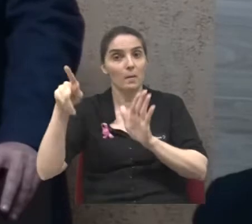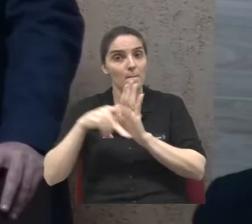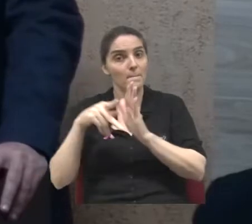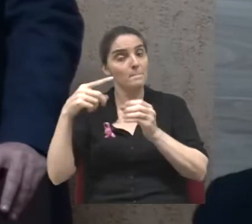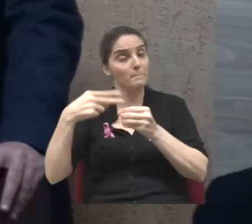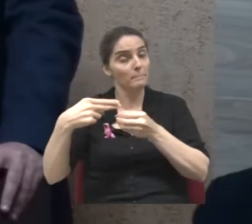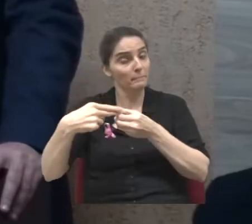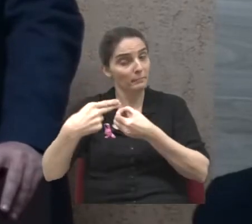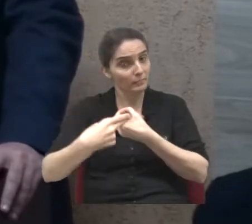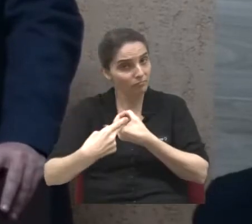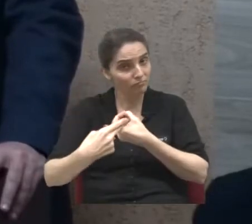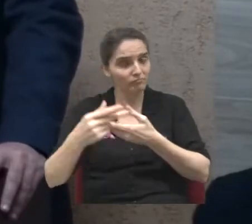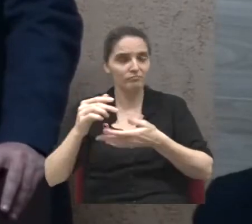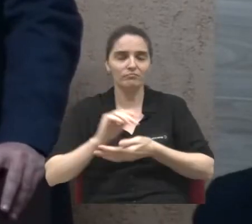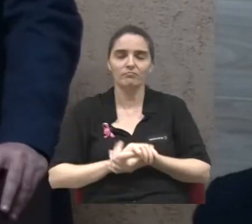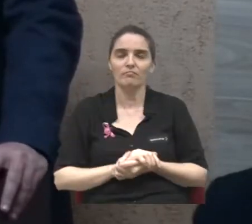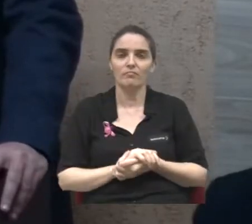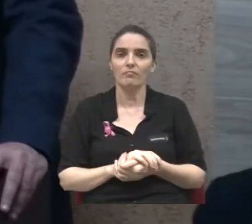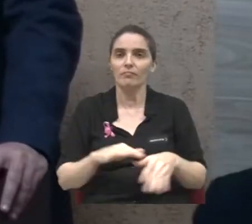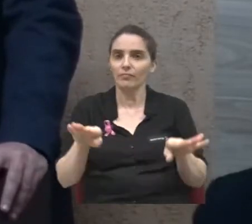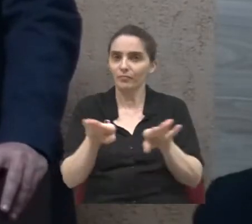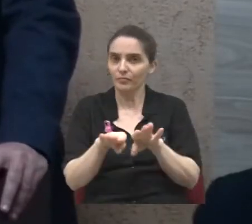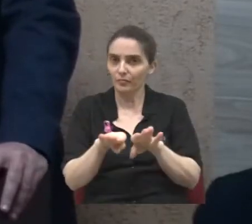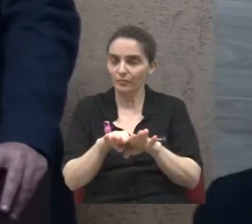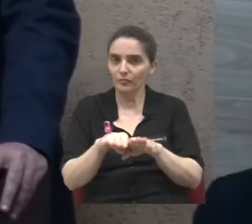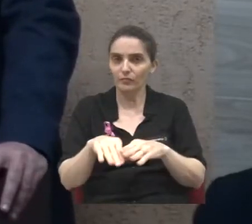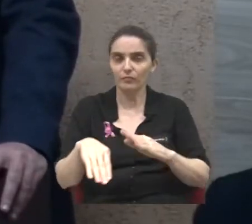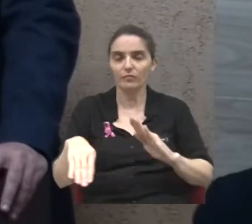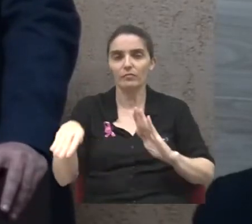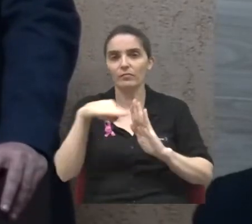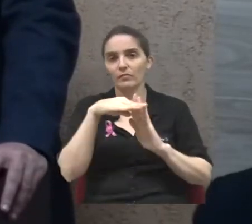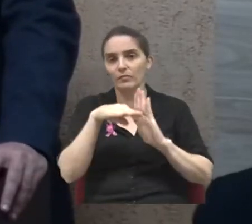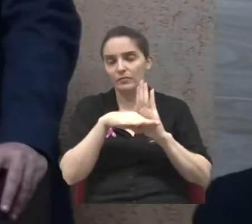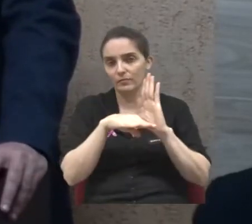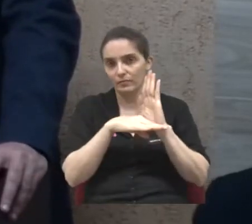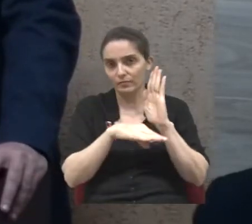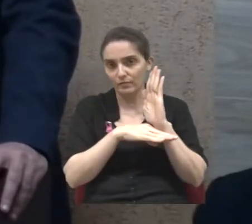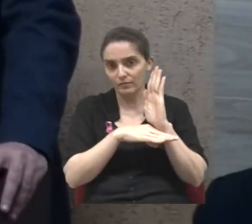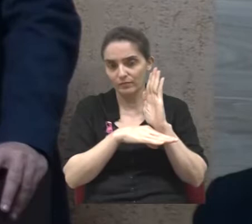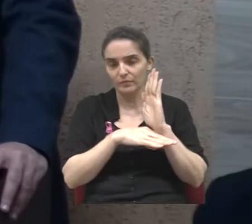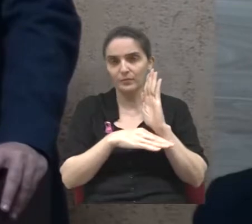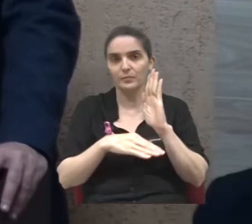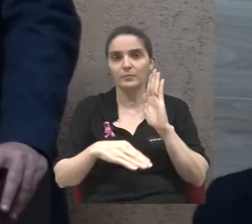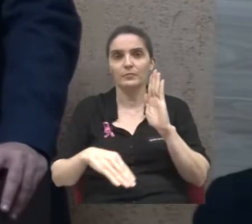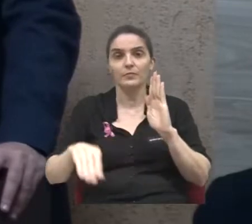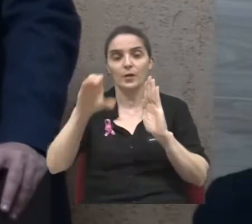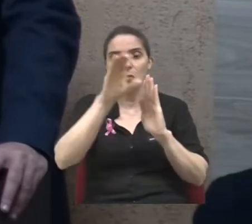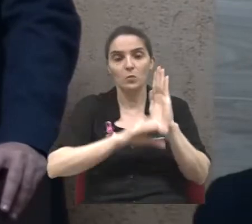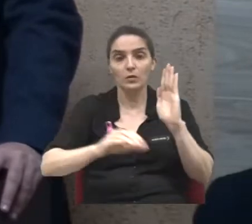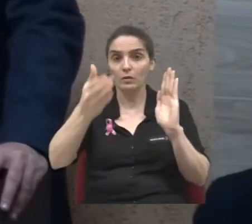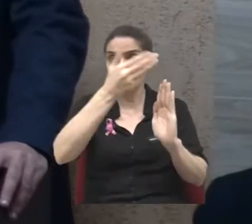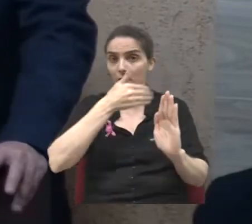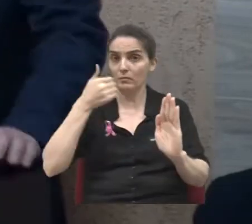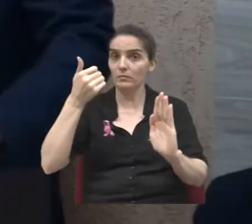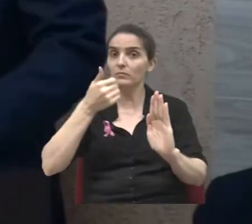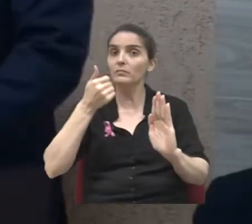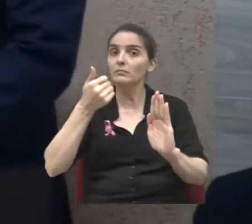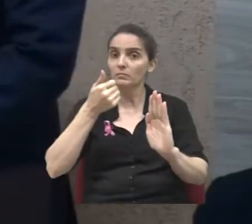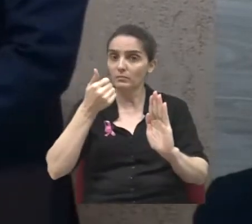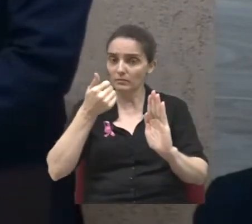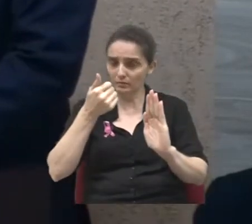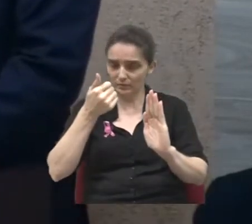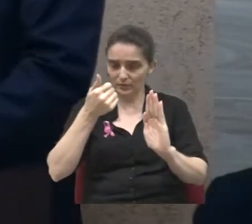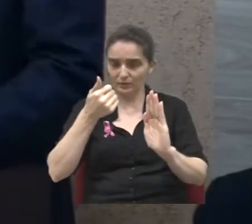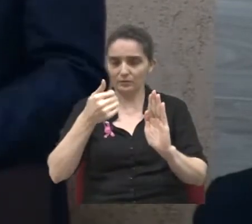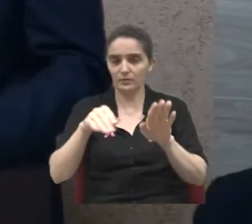fim, considerando que o projeto permite enriquecer o currículo, o aprendizado acadêmico e a bagagem de vida,